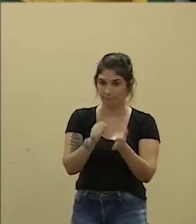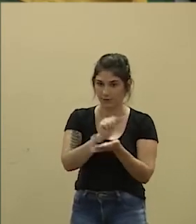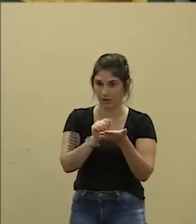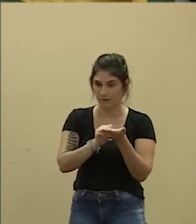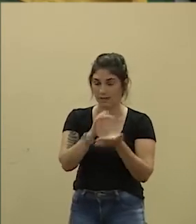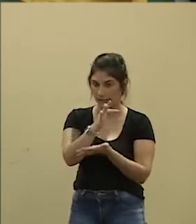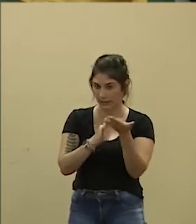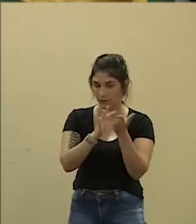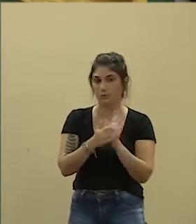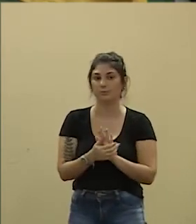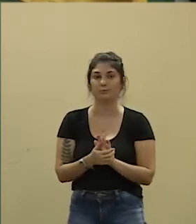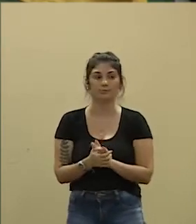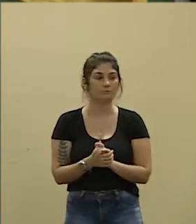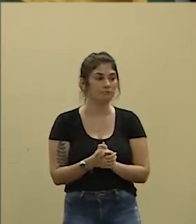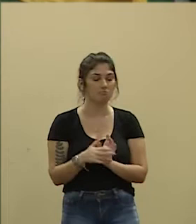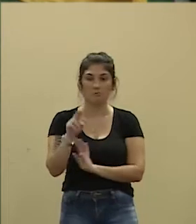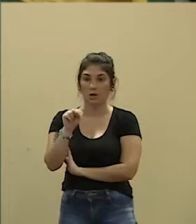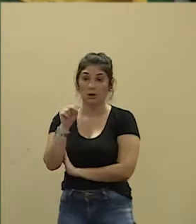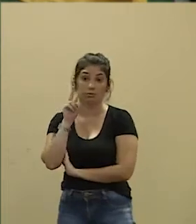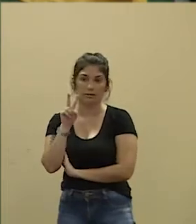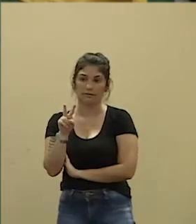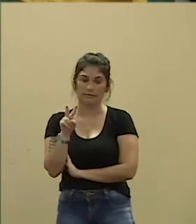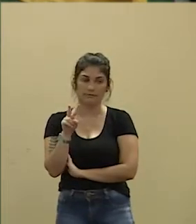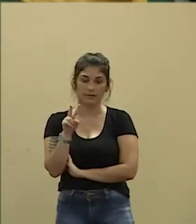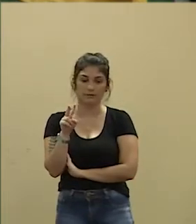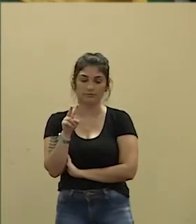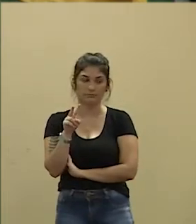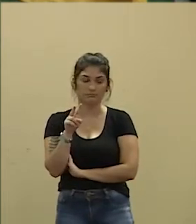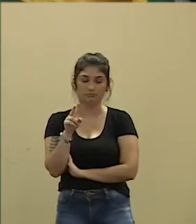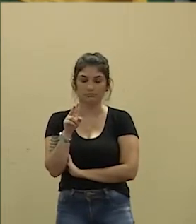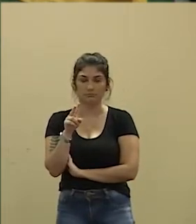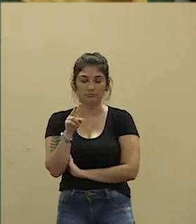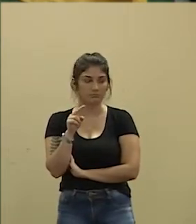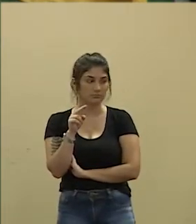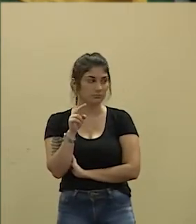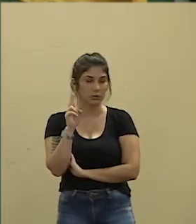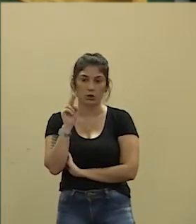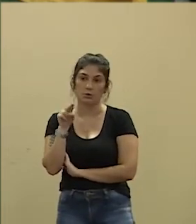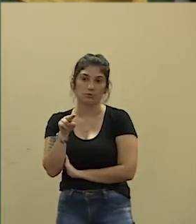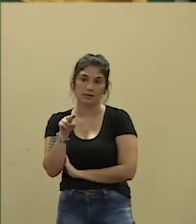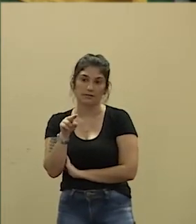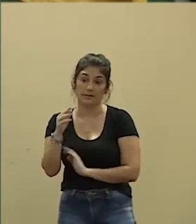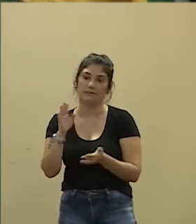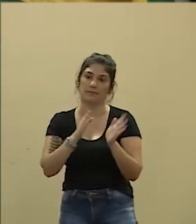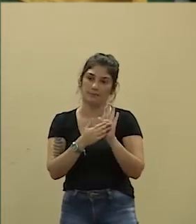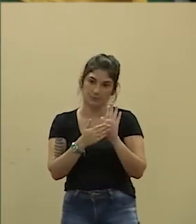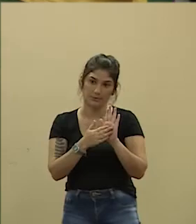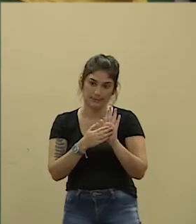nunca vi né na minha limitada aqui camel limitado campo de visão eu nunca vi uma iniciativa dessa